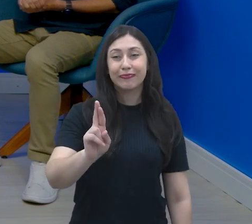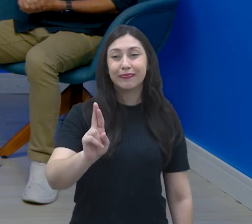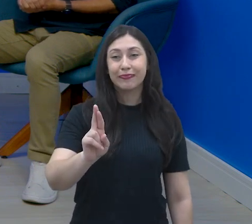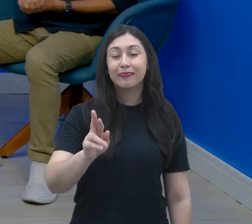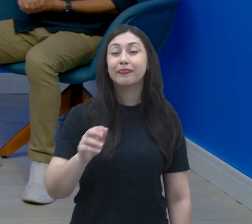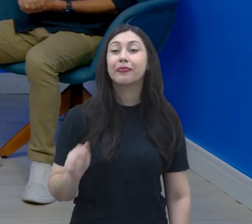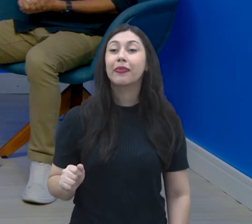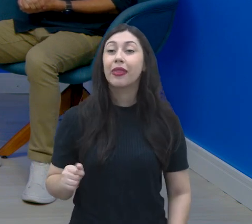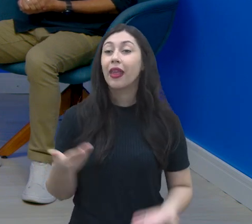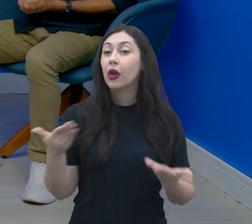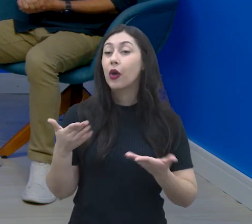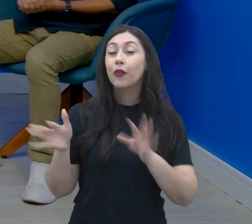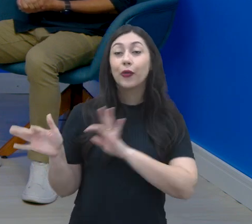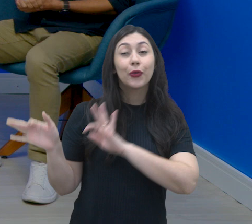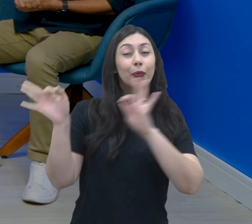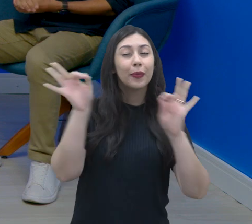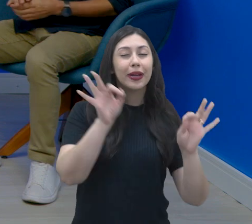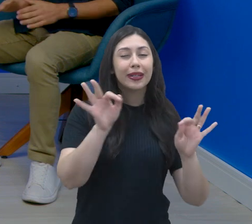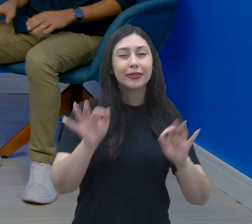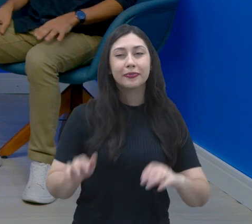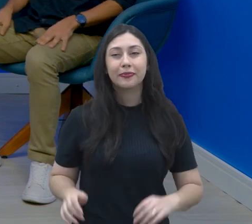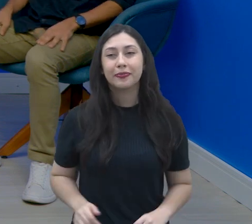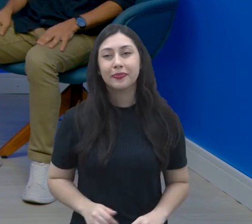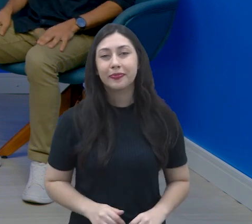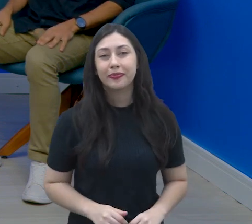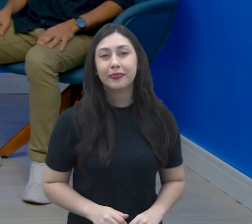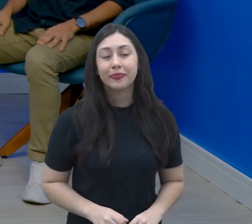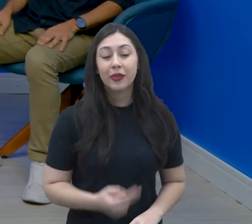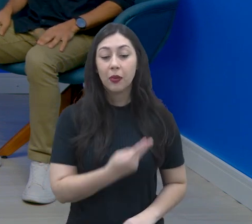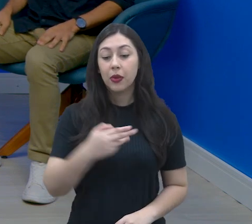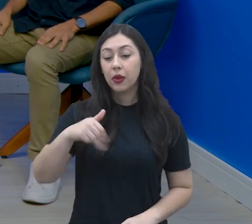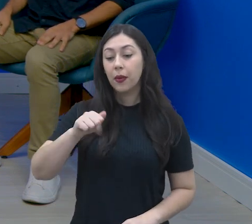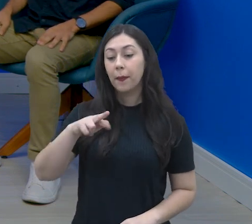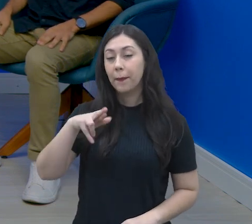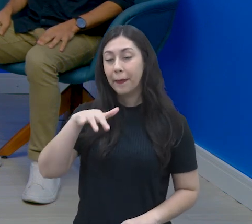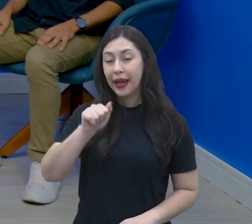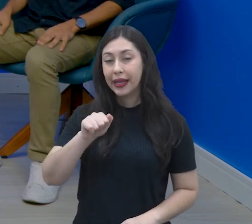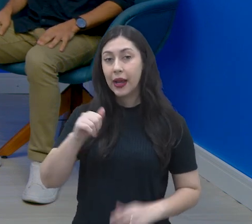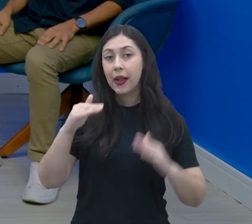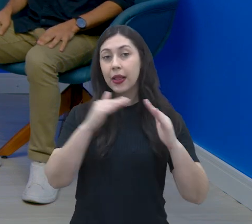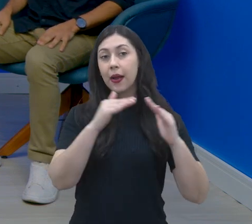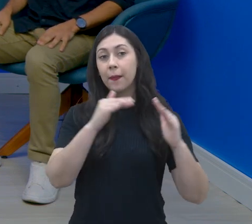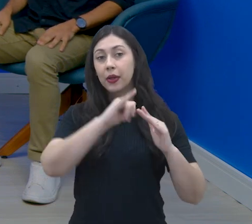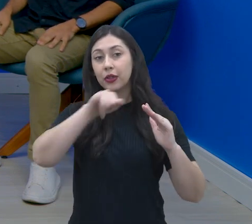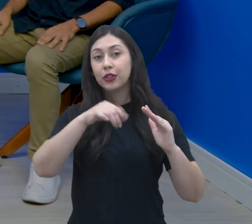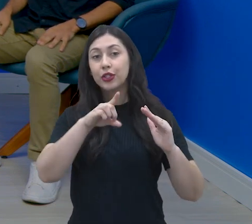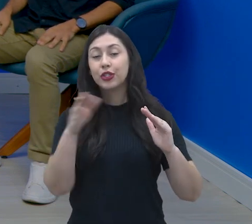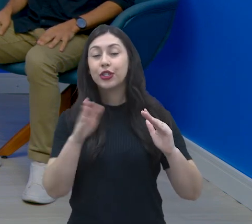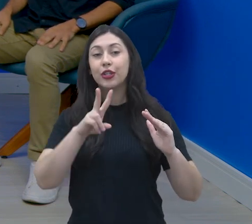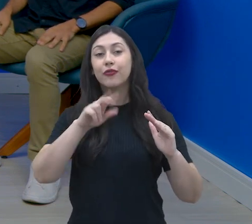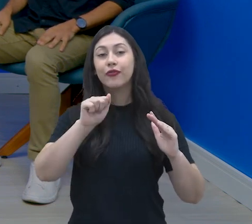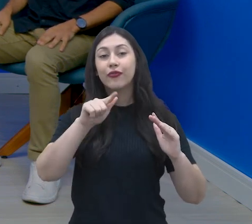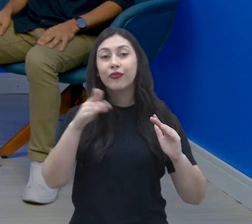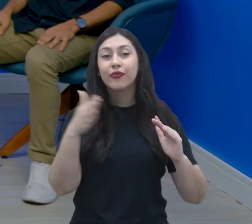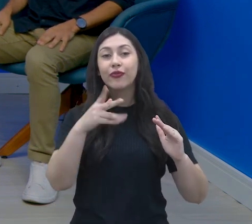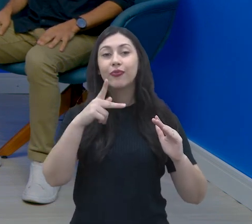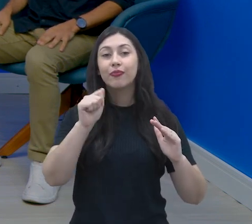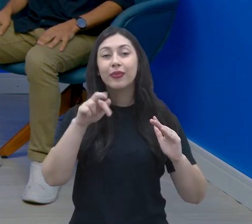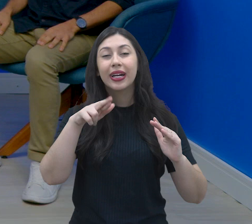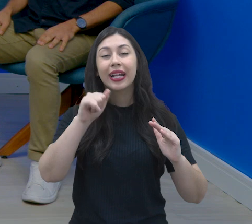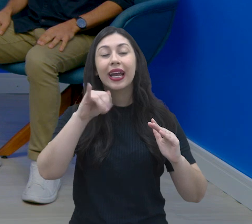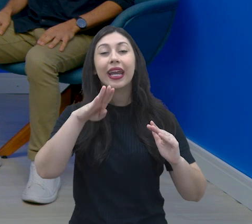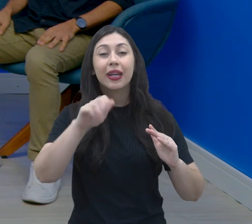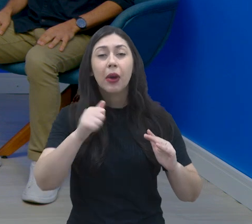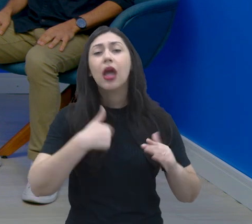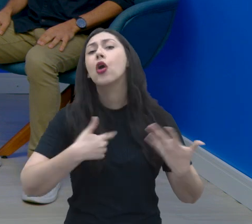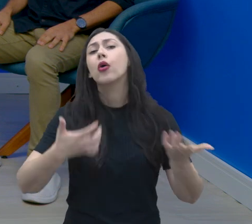dúvidas, responder essas perguntas, né? Vamos conferir a primeira delas? Maria Doroteia Teodoro, moro no Jardim Valparaíba. Gostaria de saber